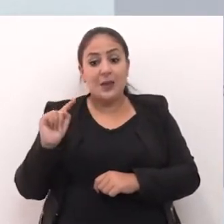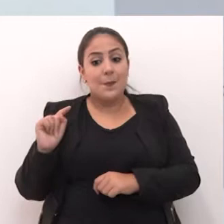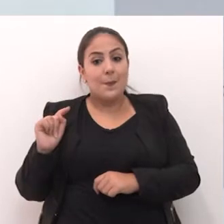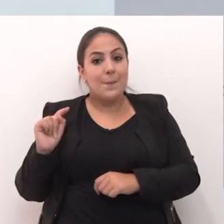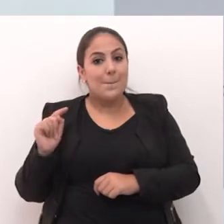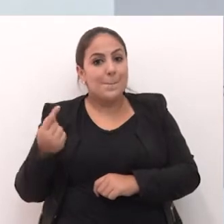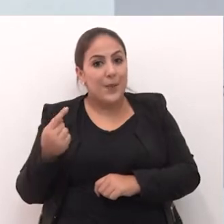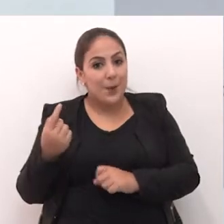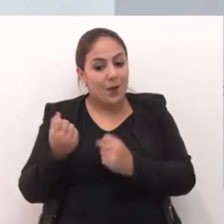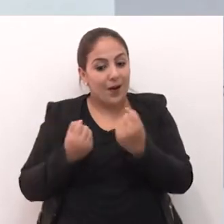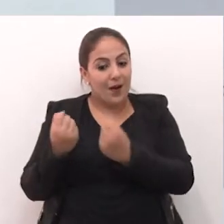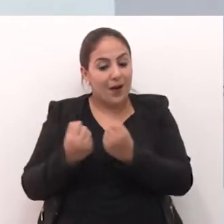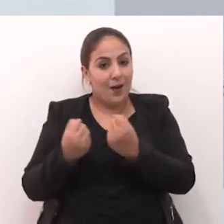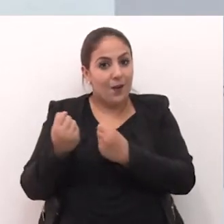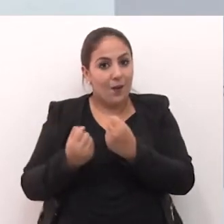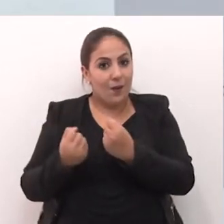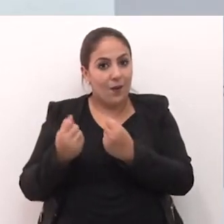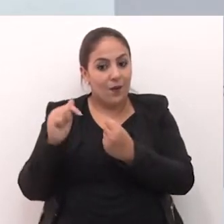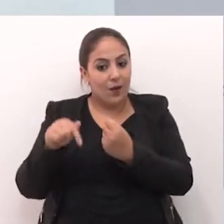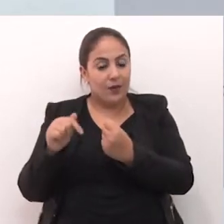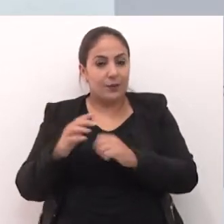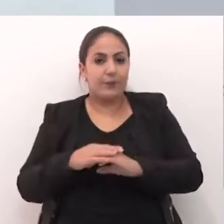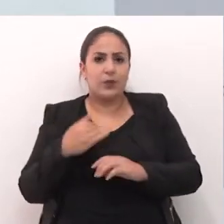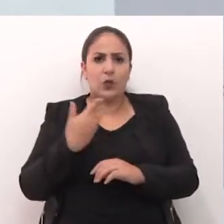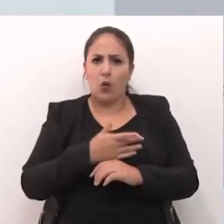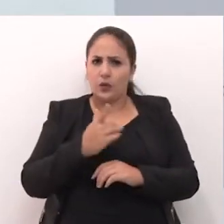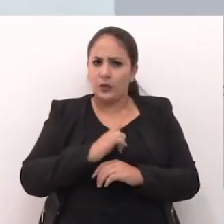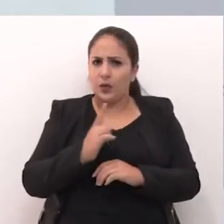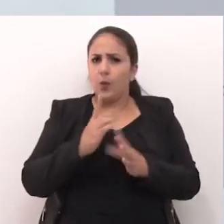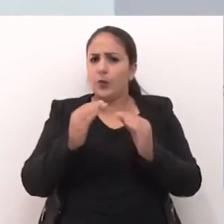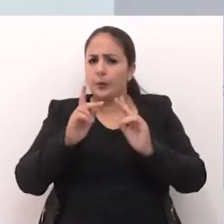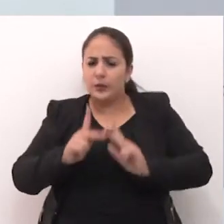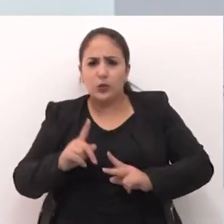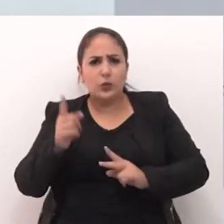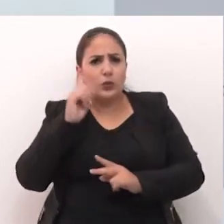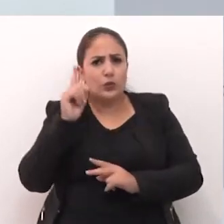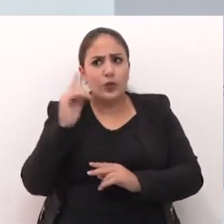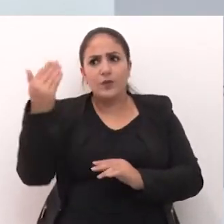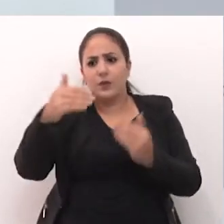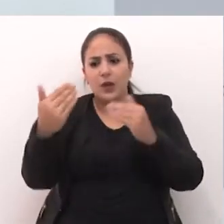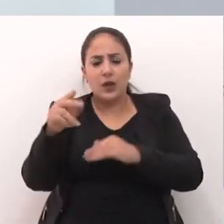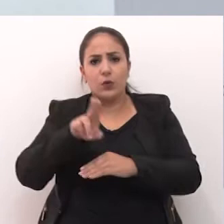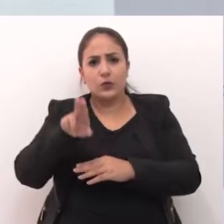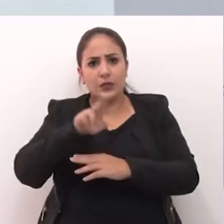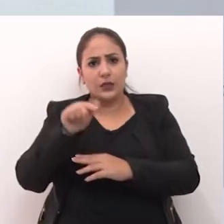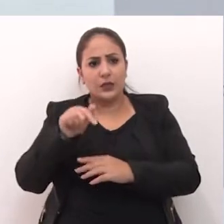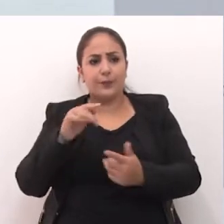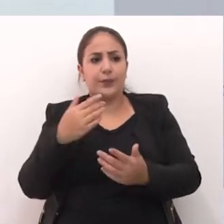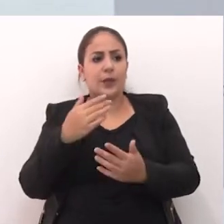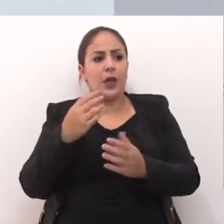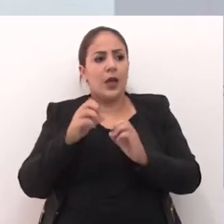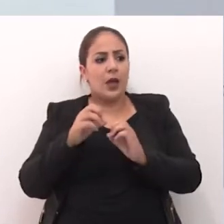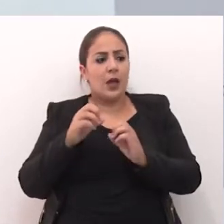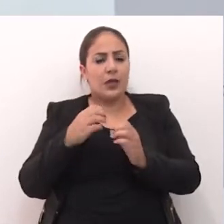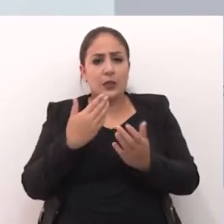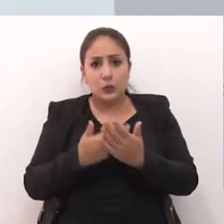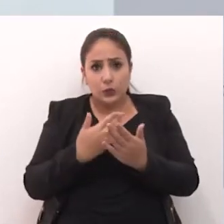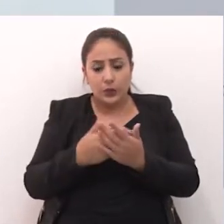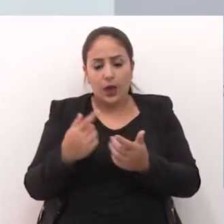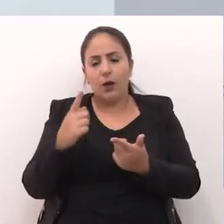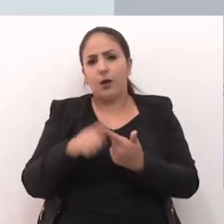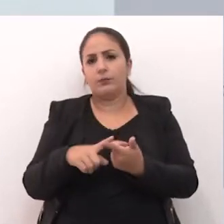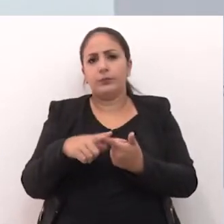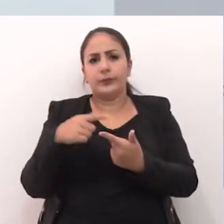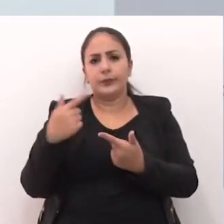emplacados. Nós temos diariamente que vem para cá para usar o serviço médico, a prestação de serviço, ou estudo, a educação, em torno